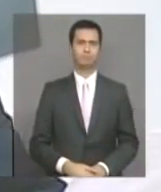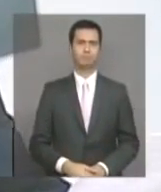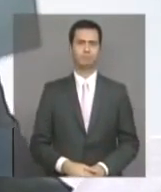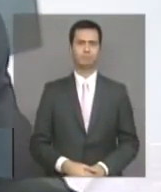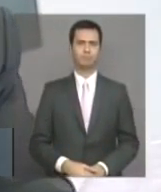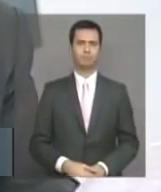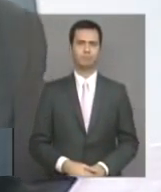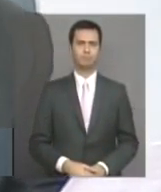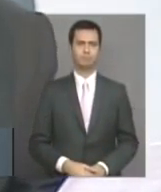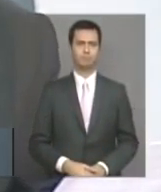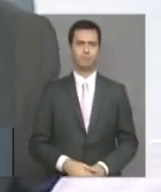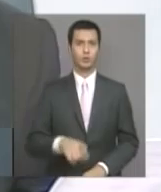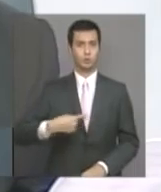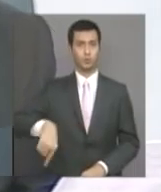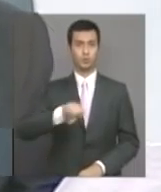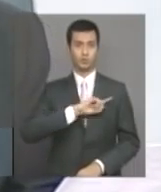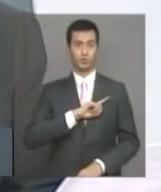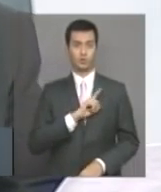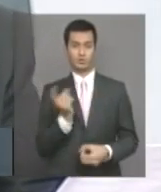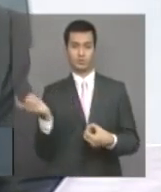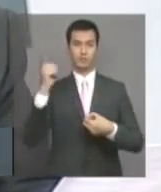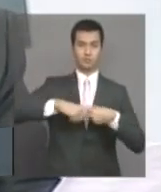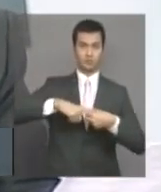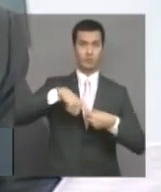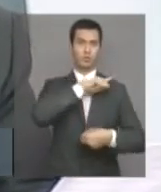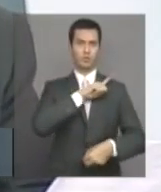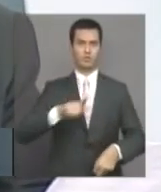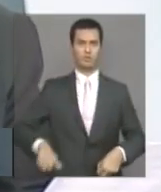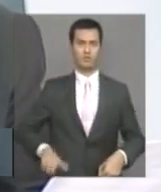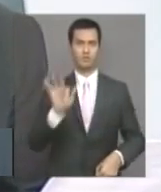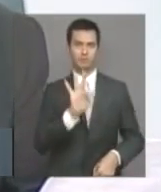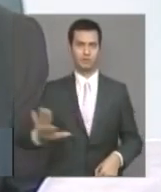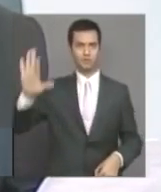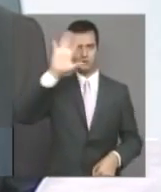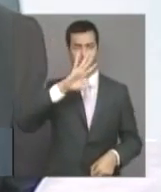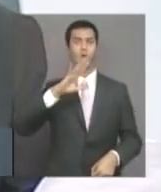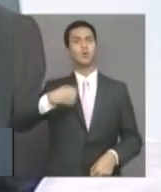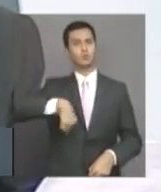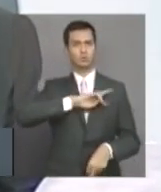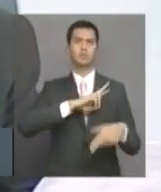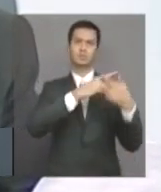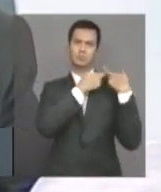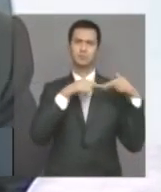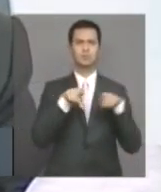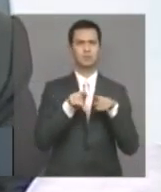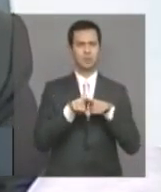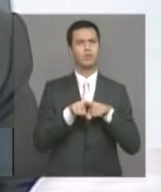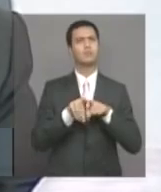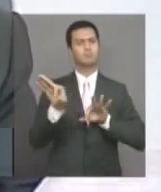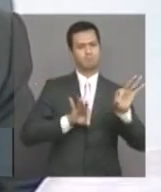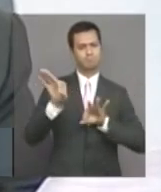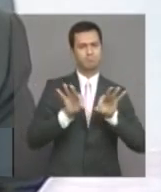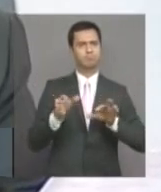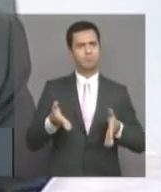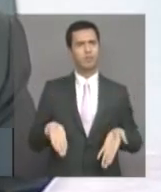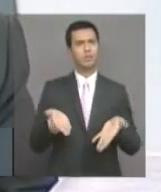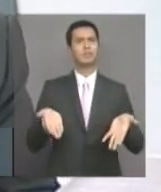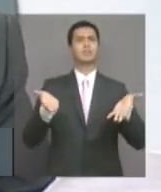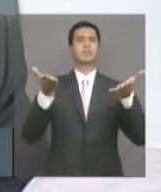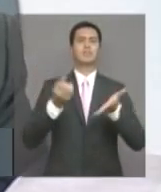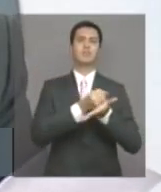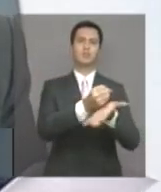Nós, integrantes do seu governo, nos cabe levar adiante tão importante projeto para todos os brasileiros.